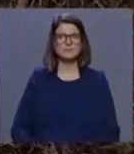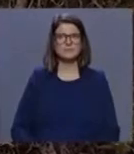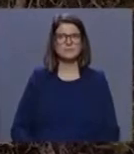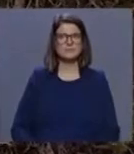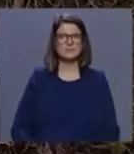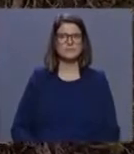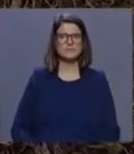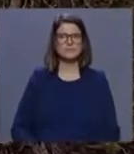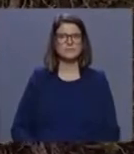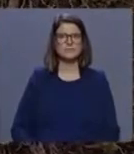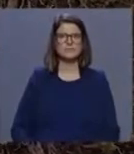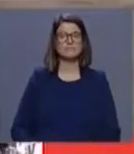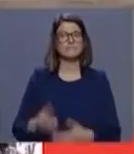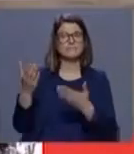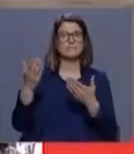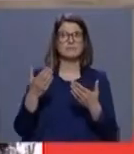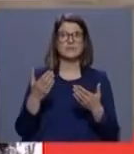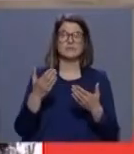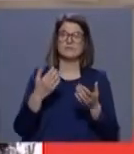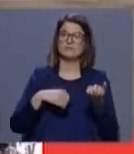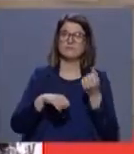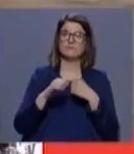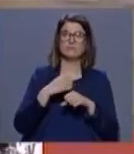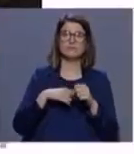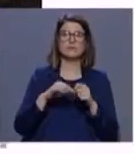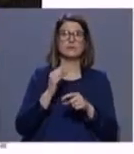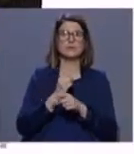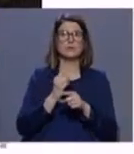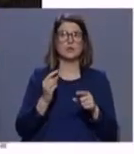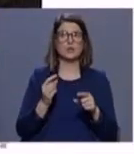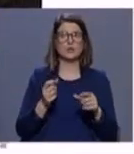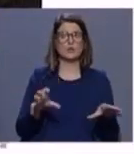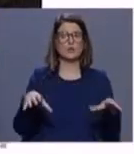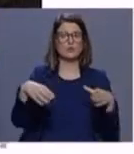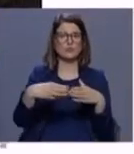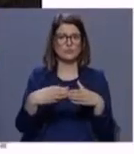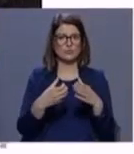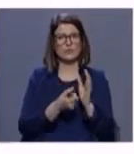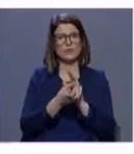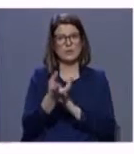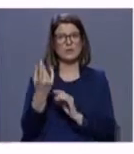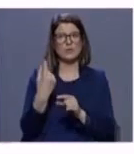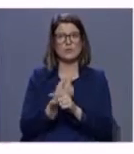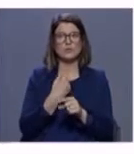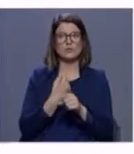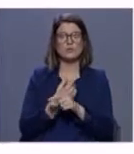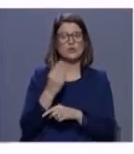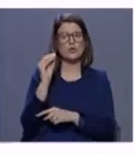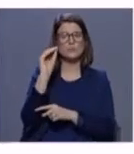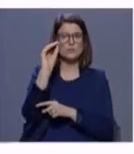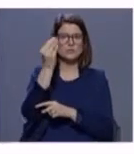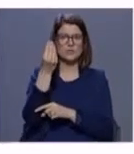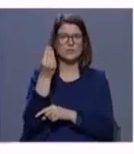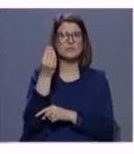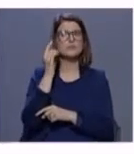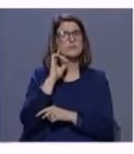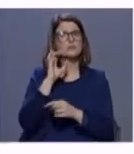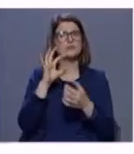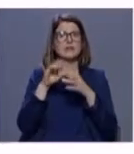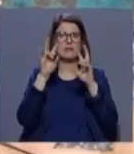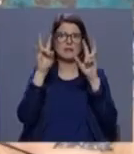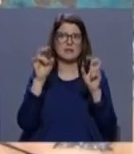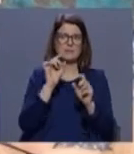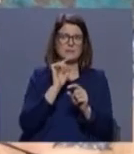Uma apresentação dinâmica que nasce da reunião de um conjunto de documentos e objetos representativos da temática